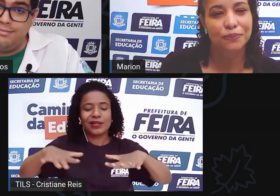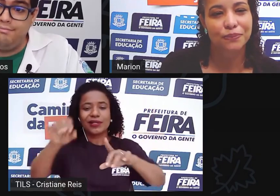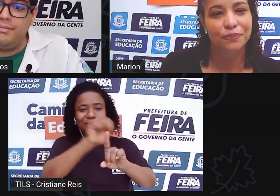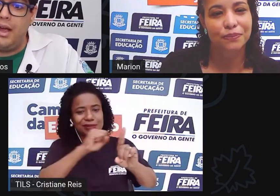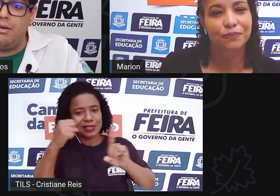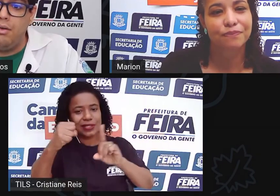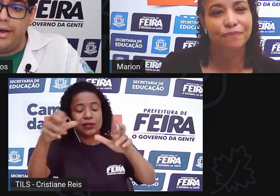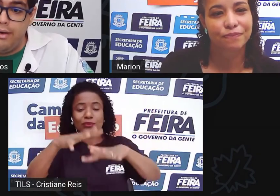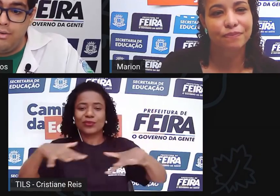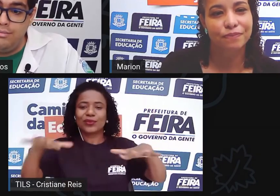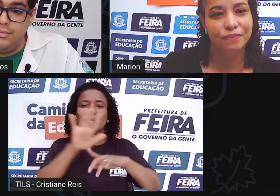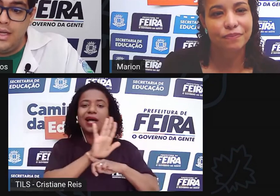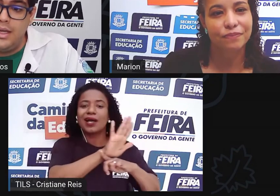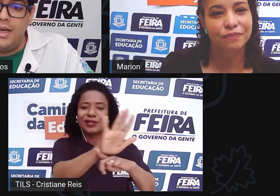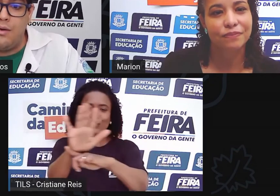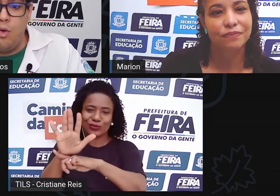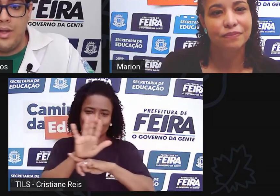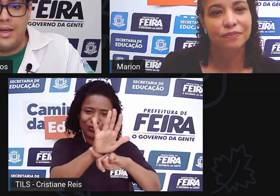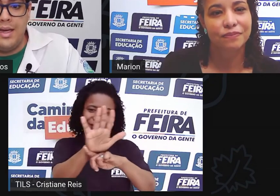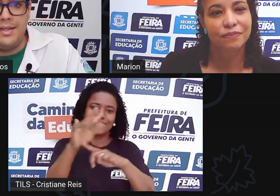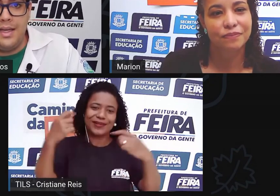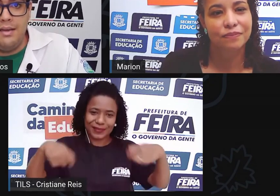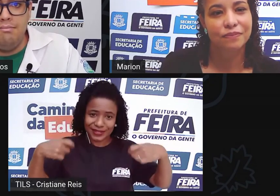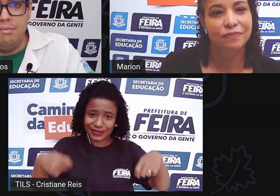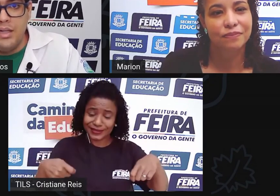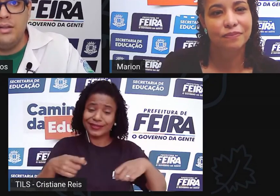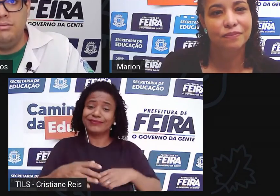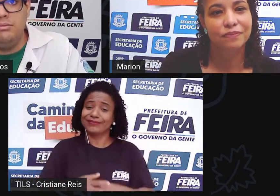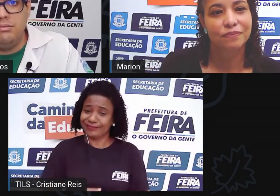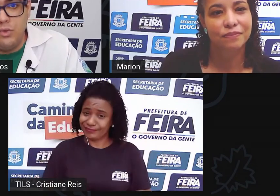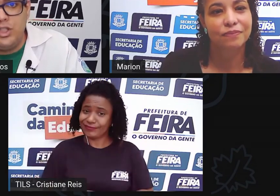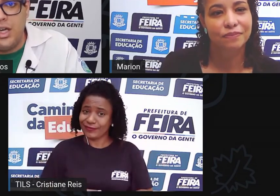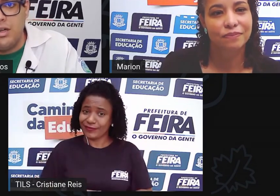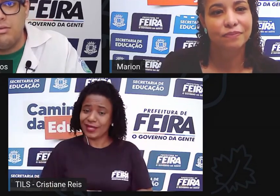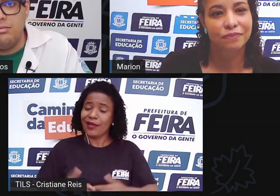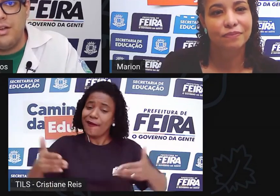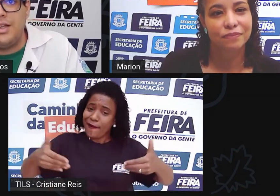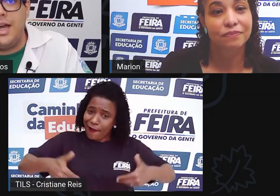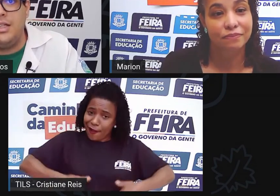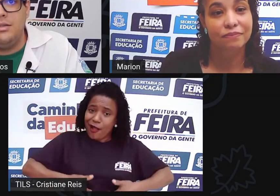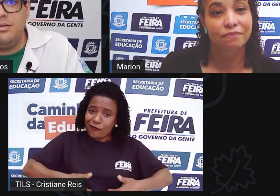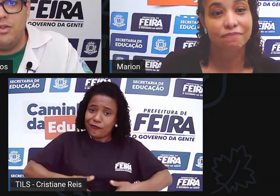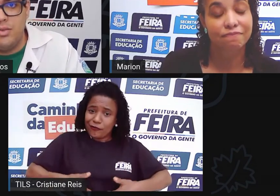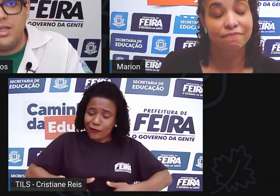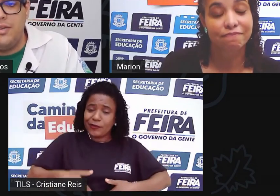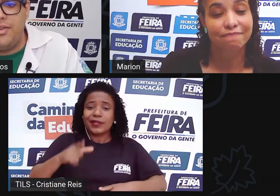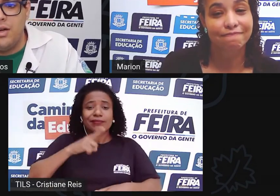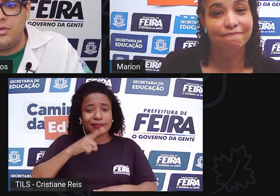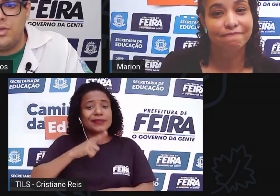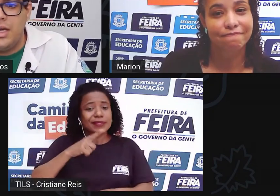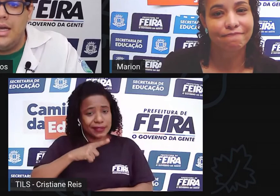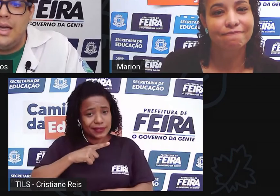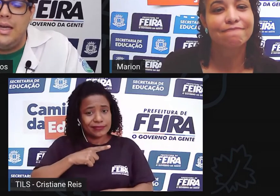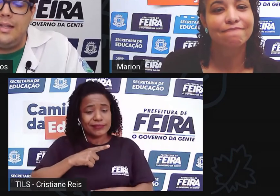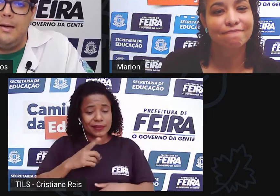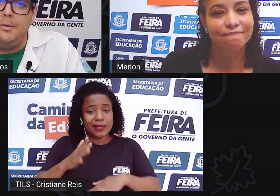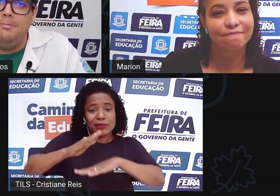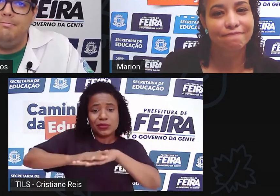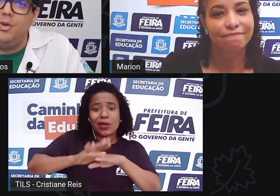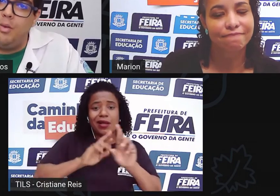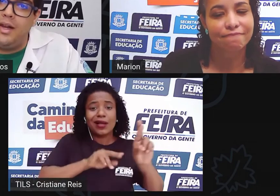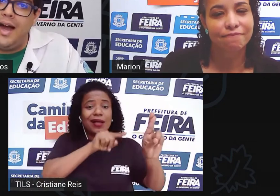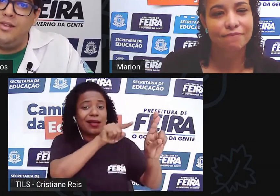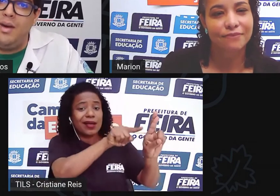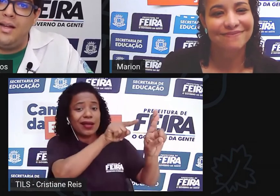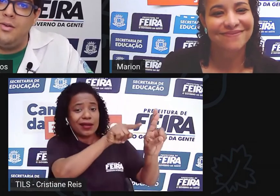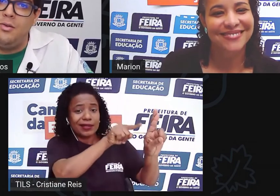injusta, é cruel e é culpa daqueles que mandam no dinheiro, não é verdade? Vamos ser francos. Então,